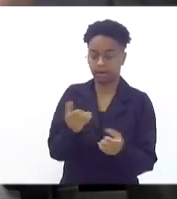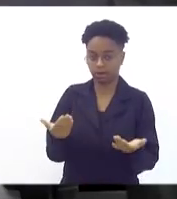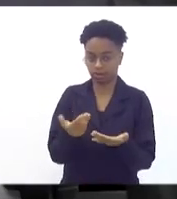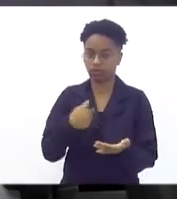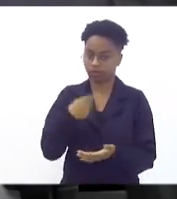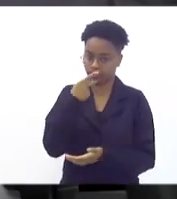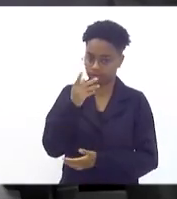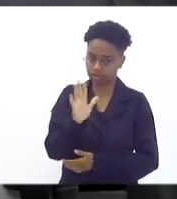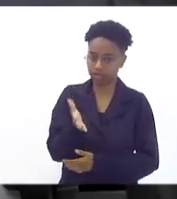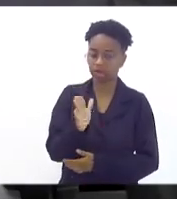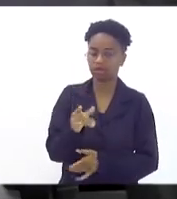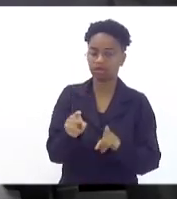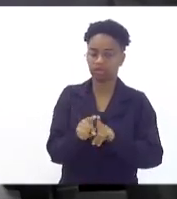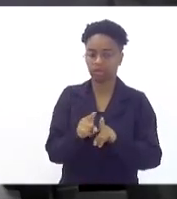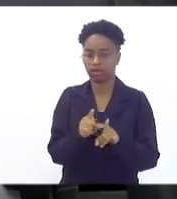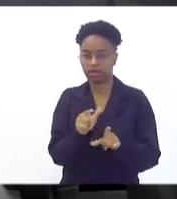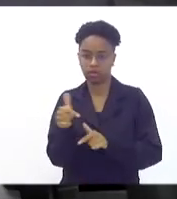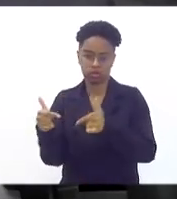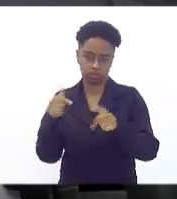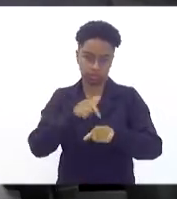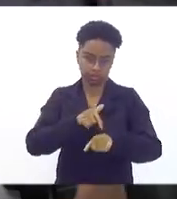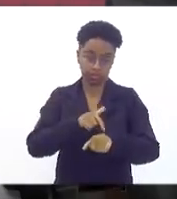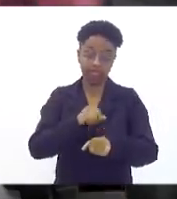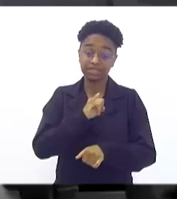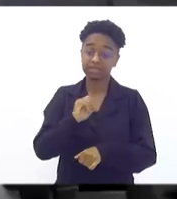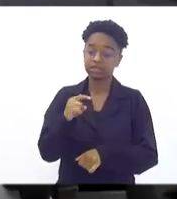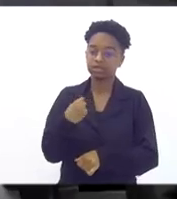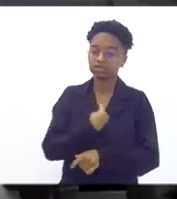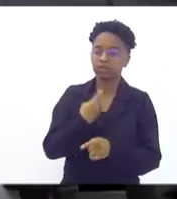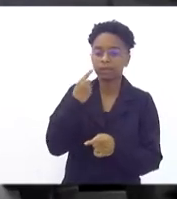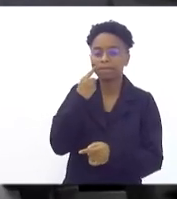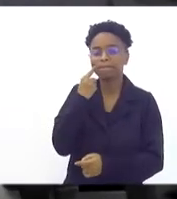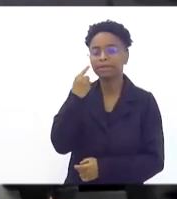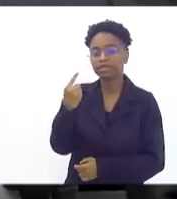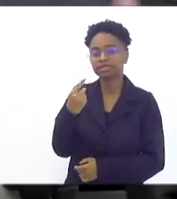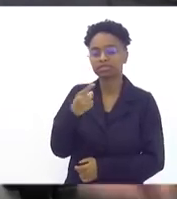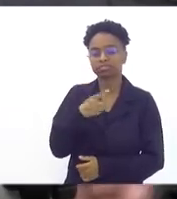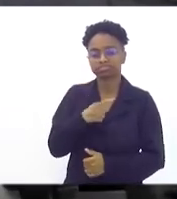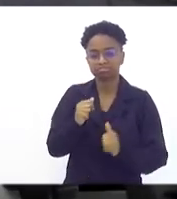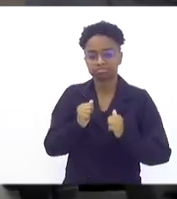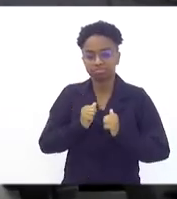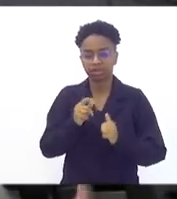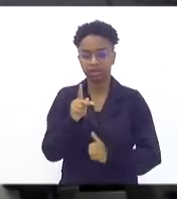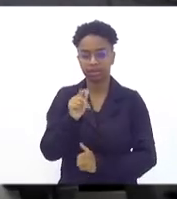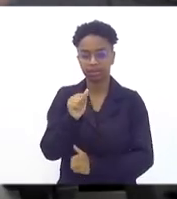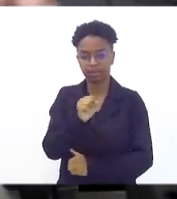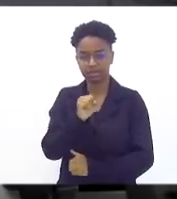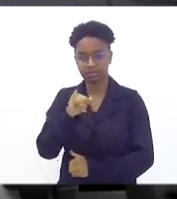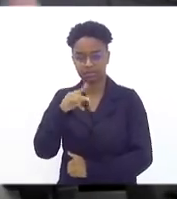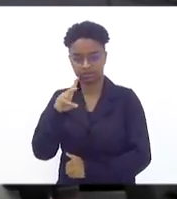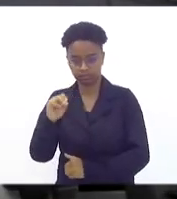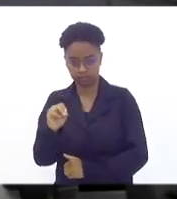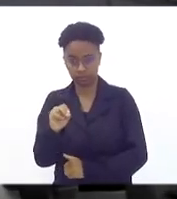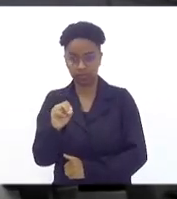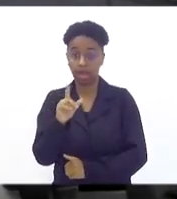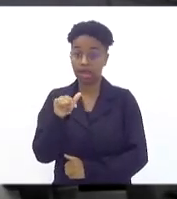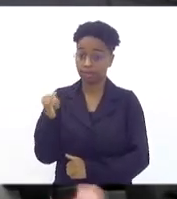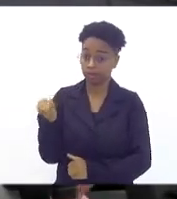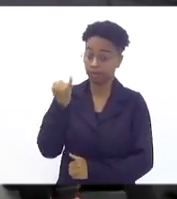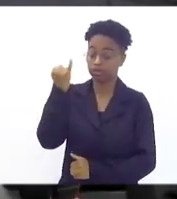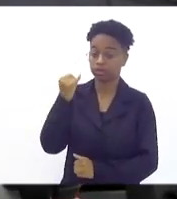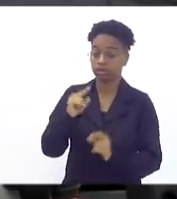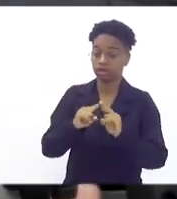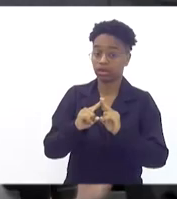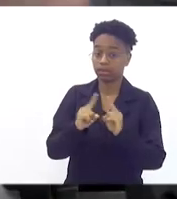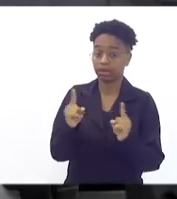falei também em outras oportunidades nós paramos começarmos discutir o passivo terceiro tem um aditivo quarta revisão que é importante mas